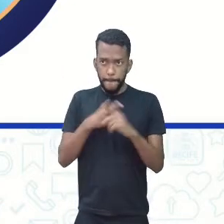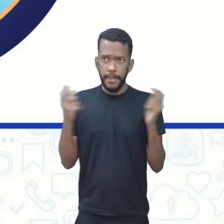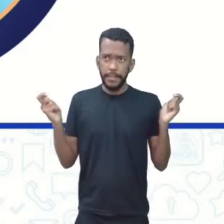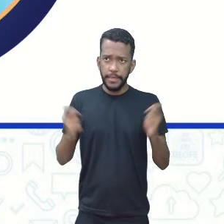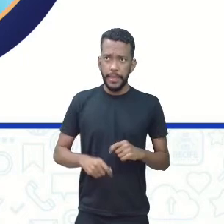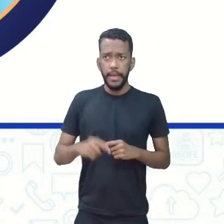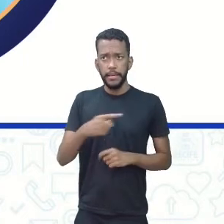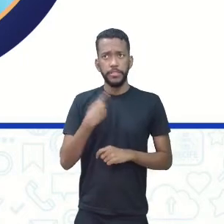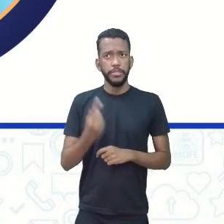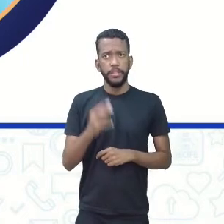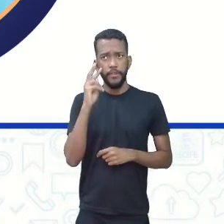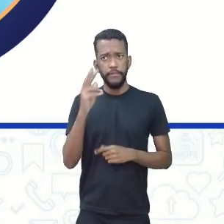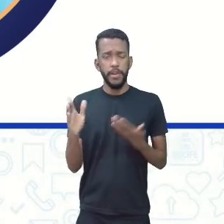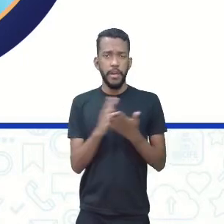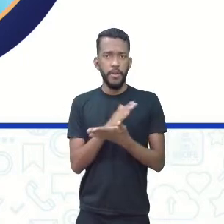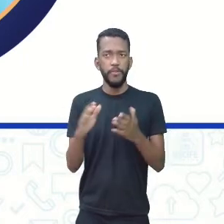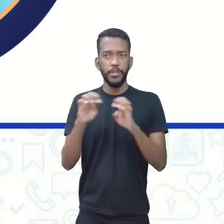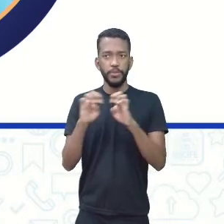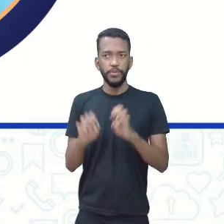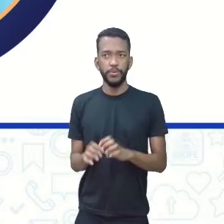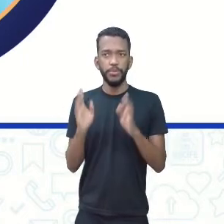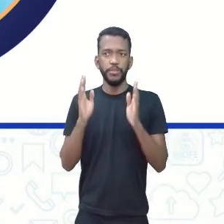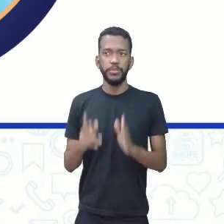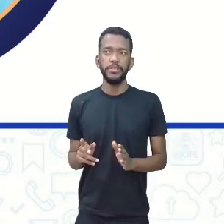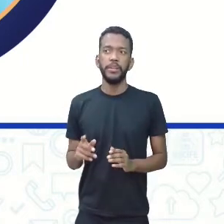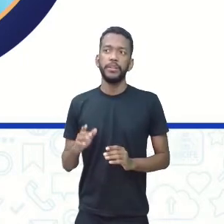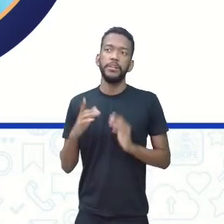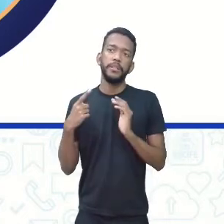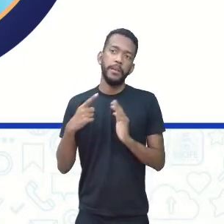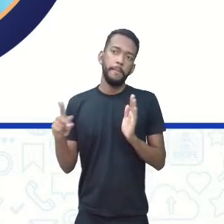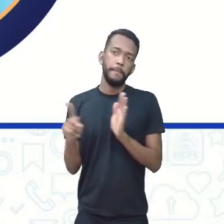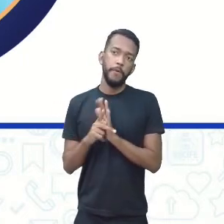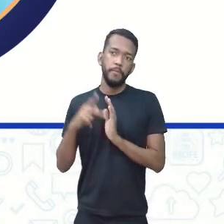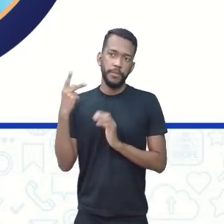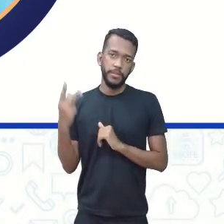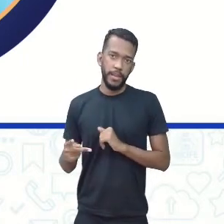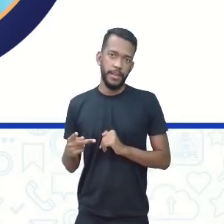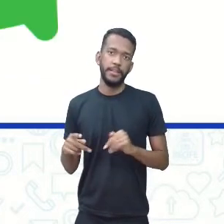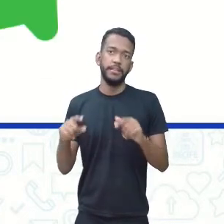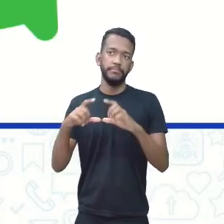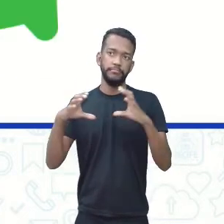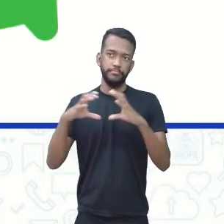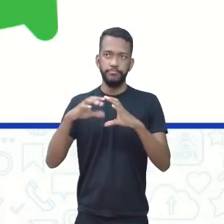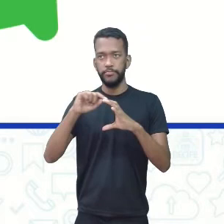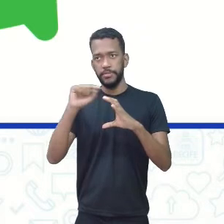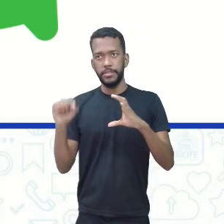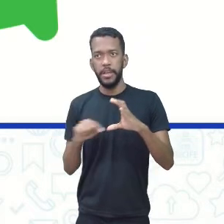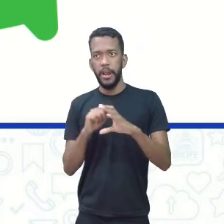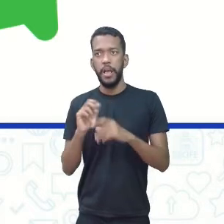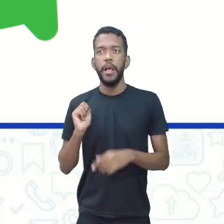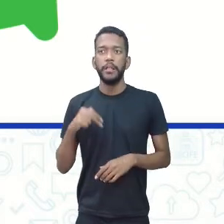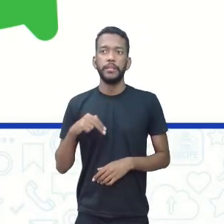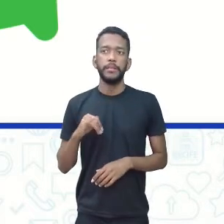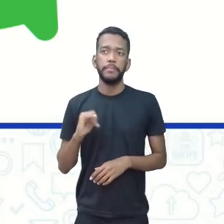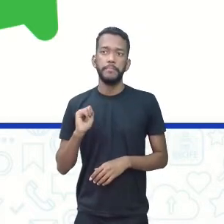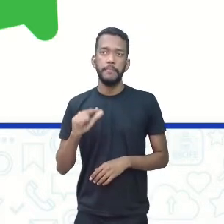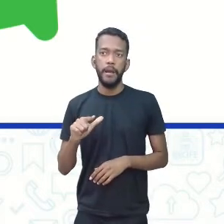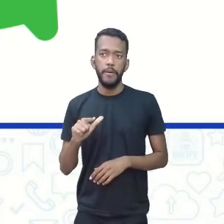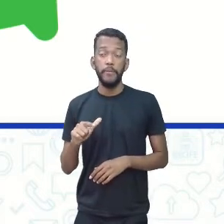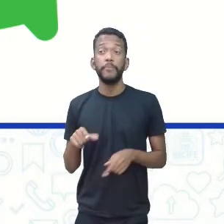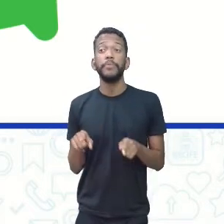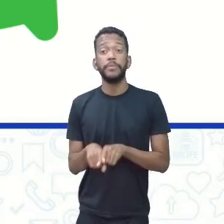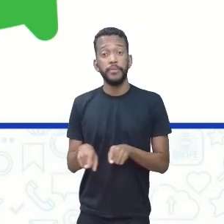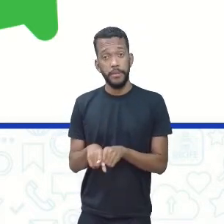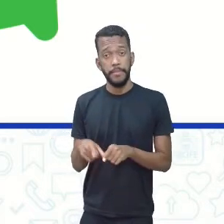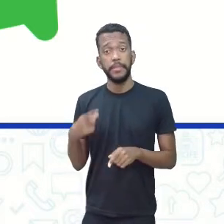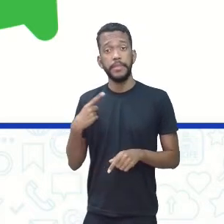ver algumas estruturas que são próprias da célula animal. E agora tem a célula vegetal. E aí